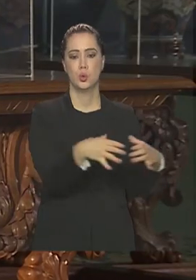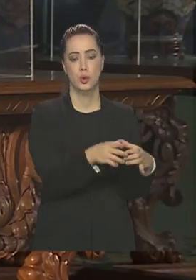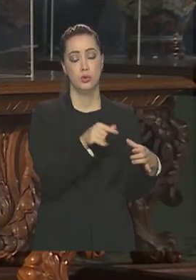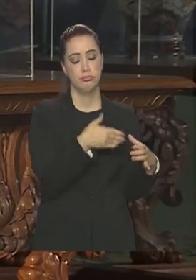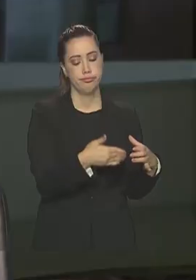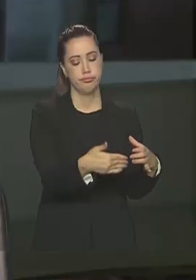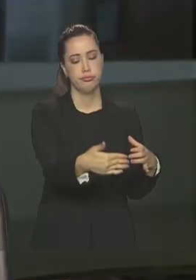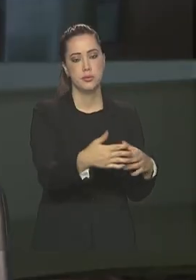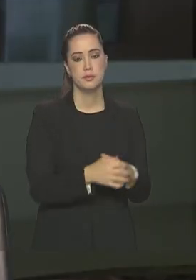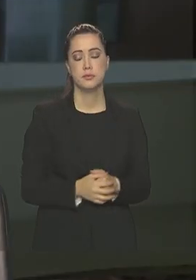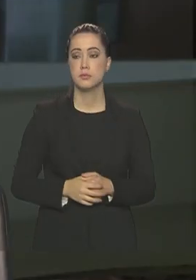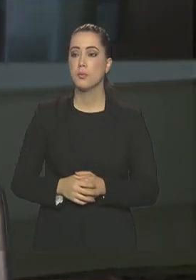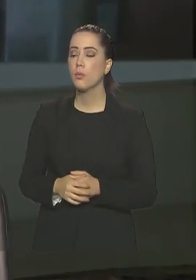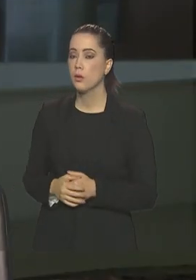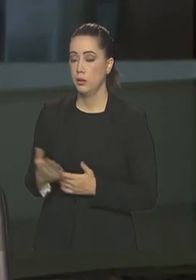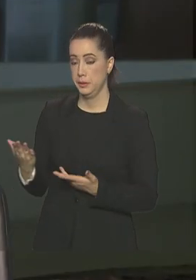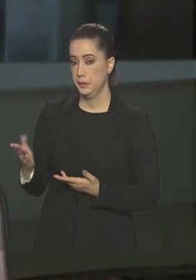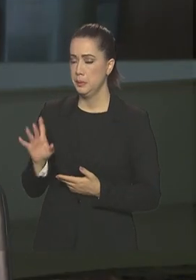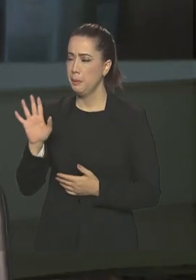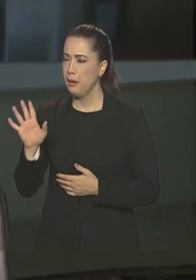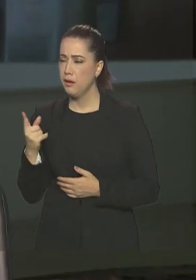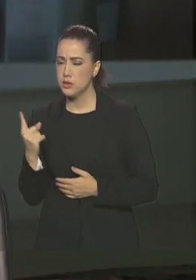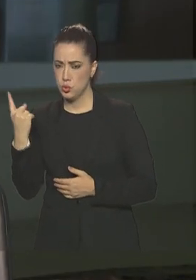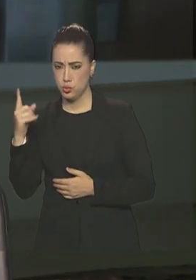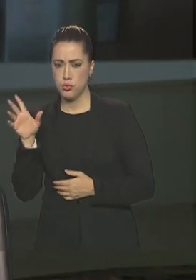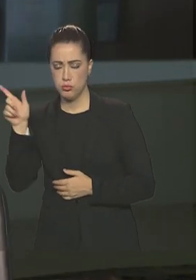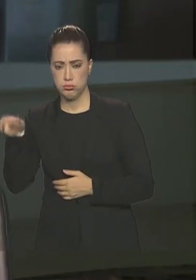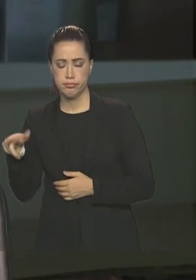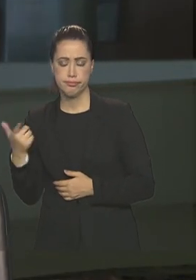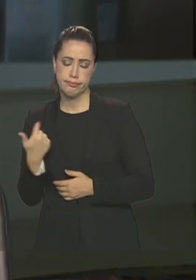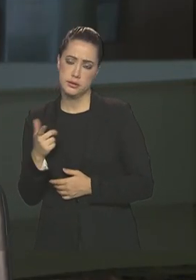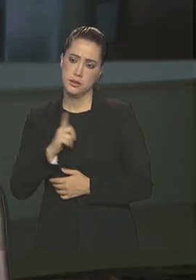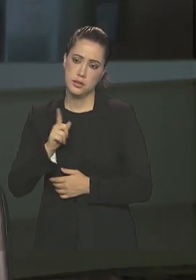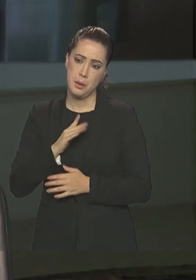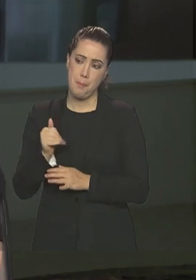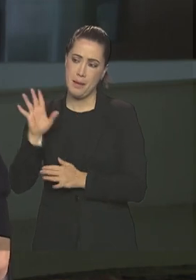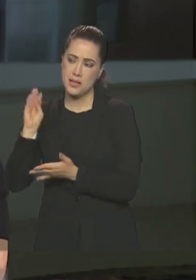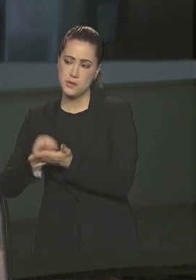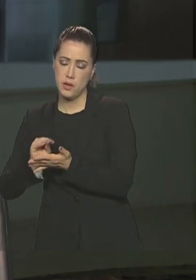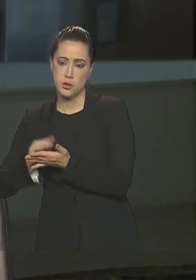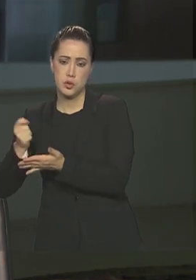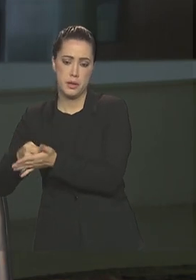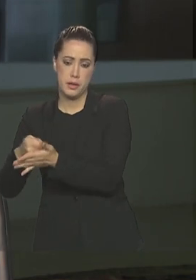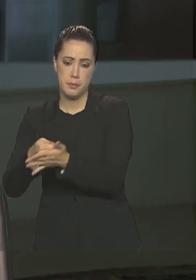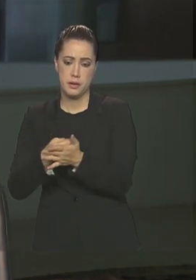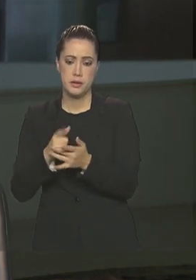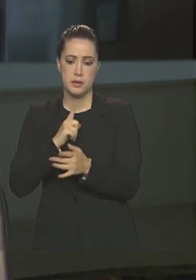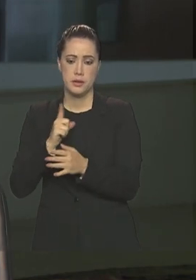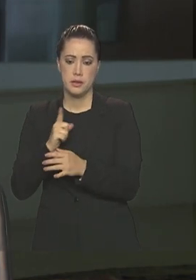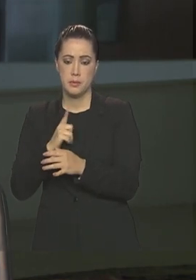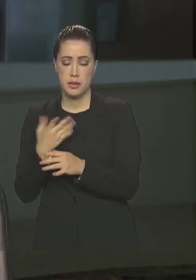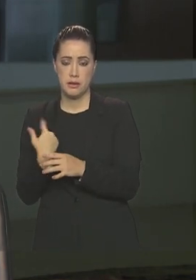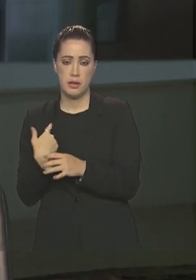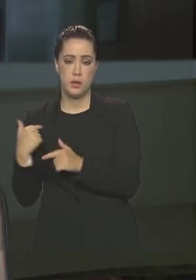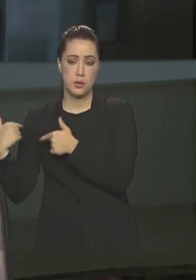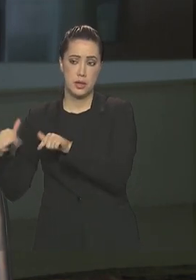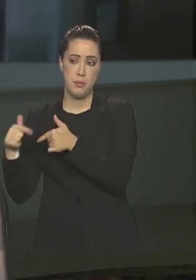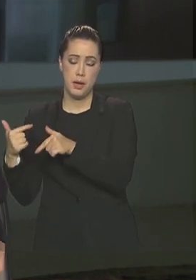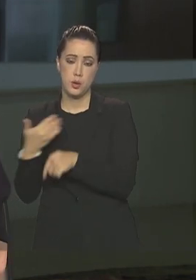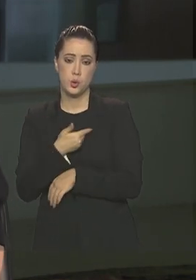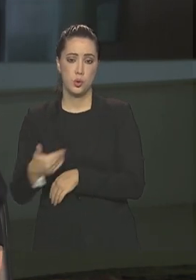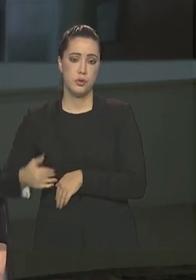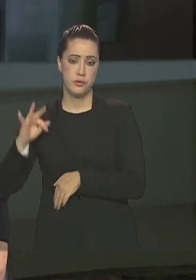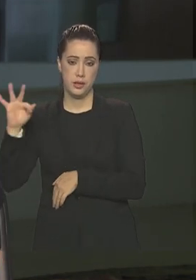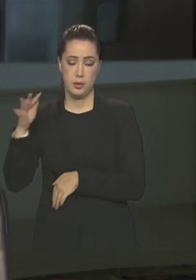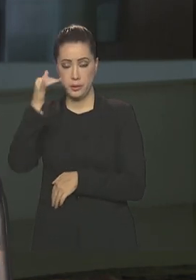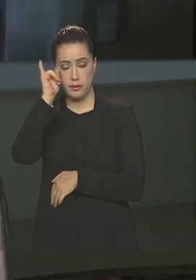nesse período. Secretário, se por um lado tem o aumento da inadimplência, também tem medidas adotadas pelo governo para evitar que famílias